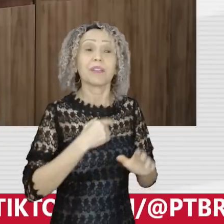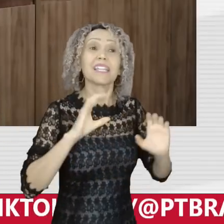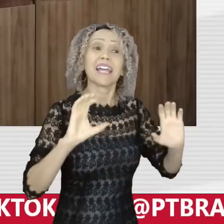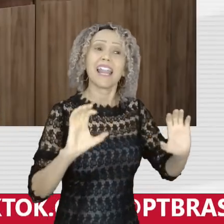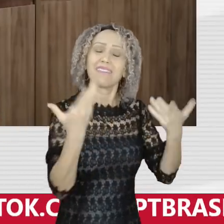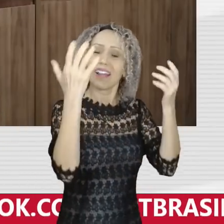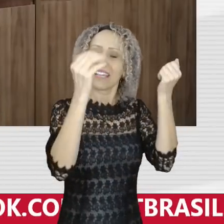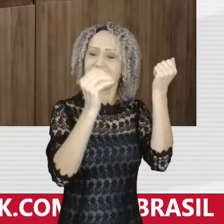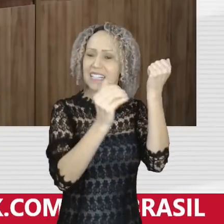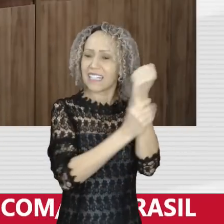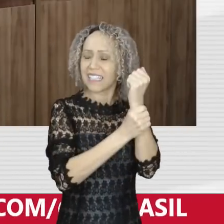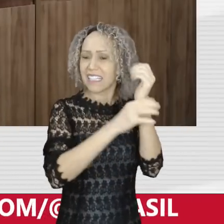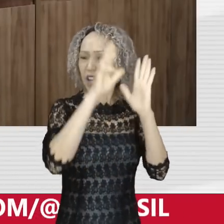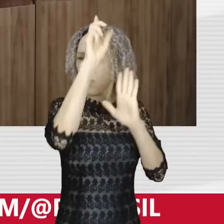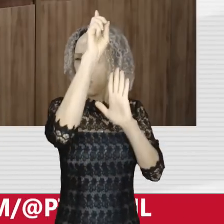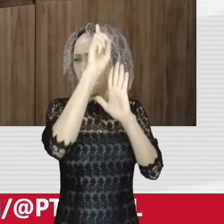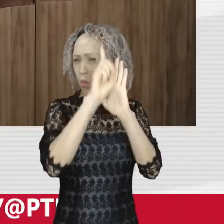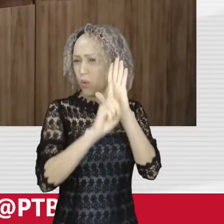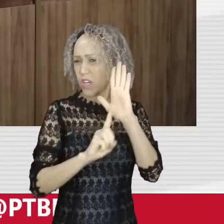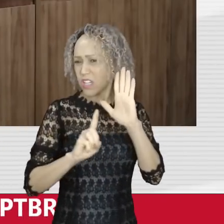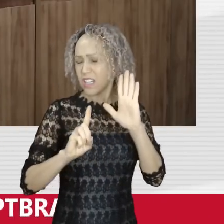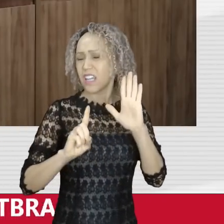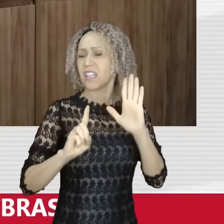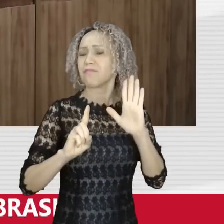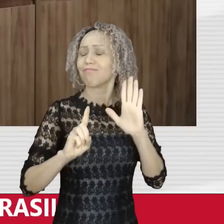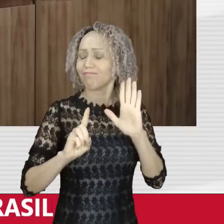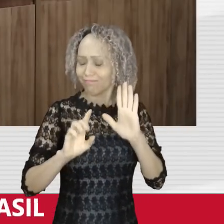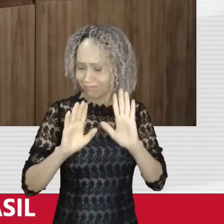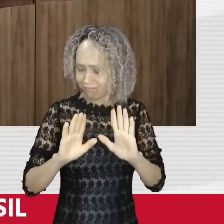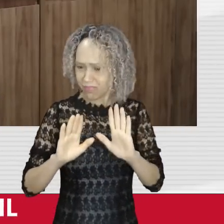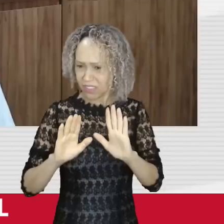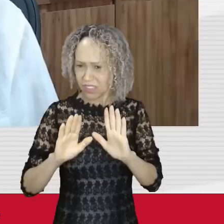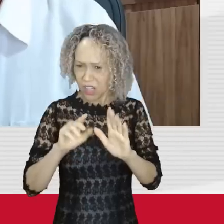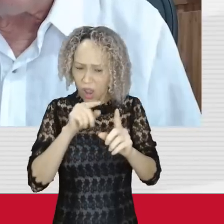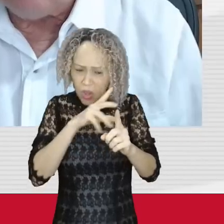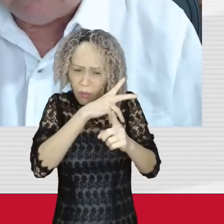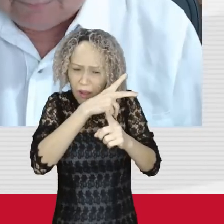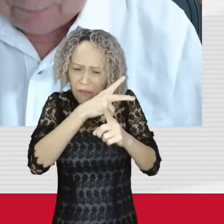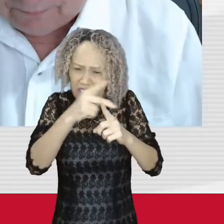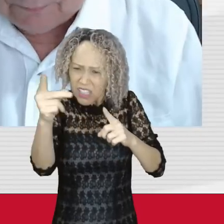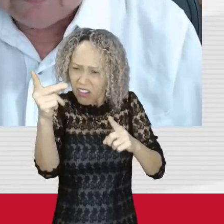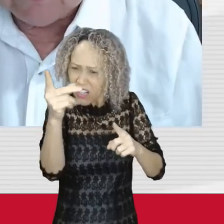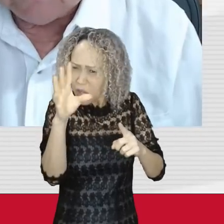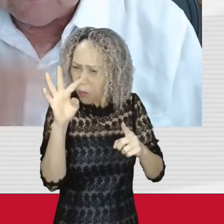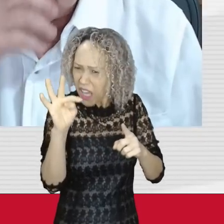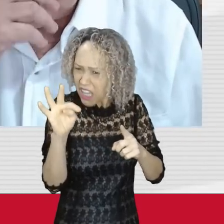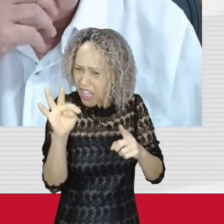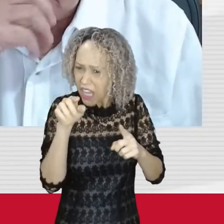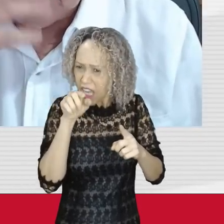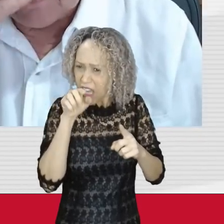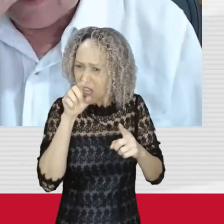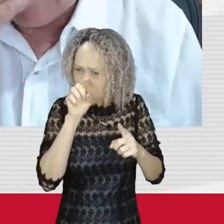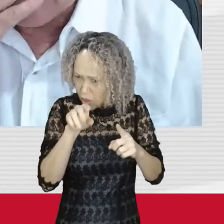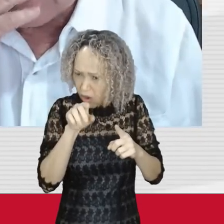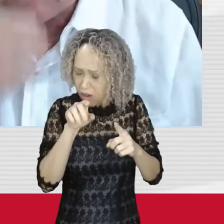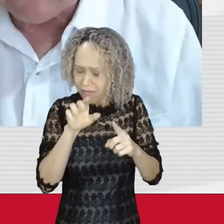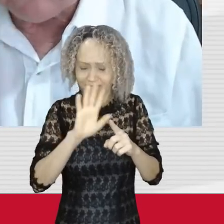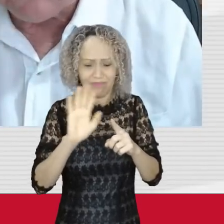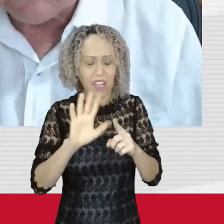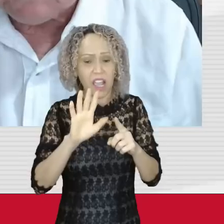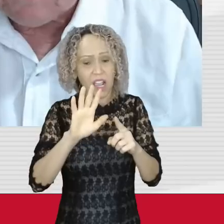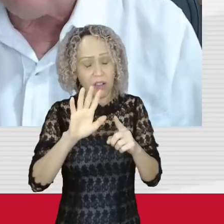que você está colocando. Não foi uma vitória do PT, não é uma vitória do PT e nem só do